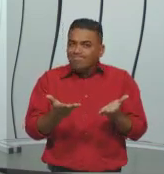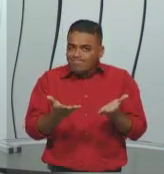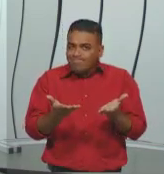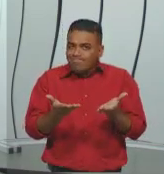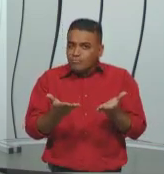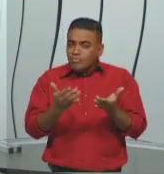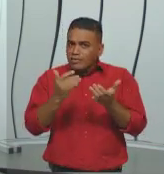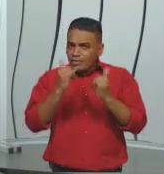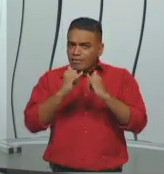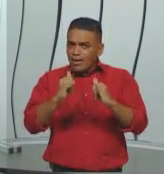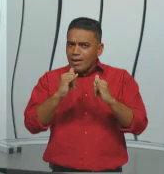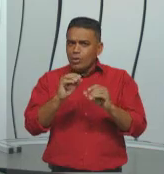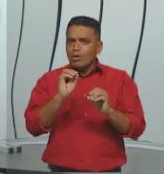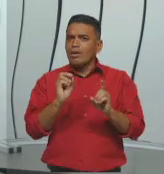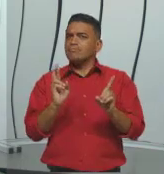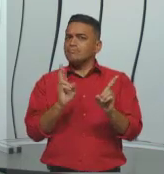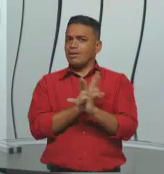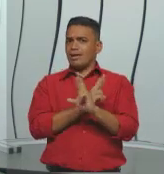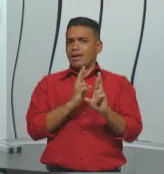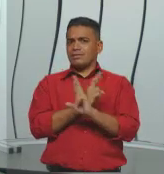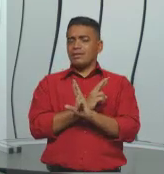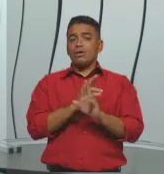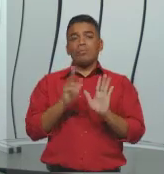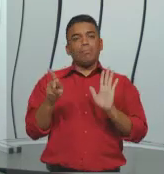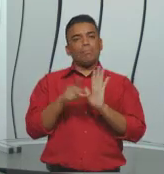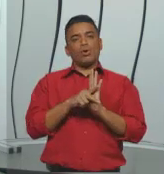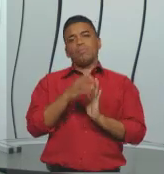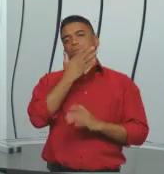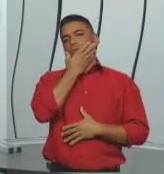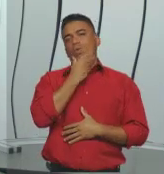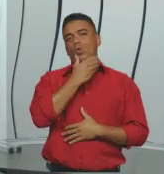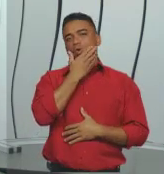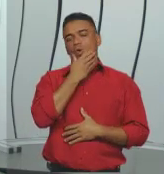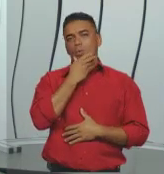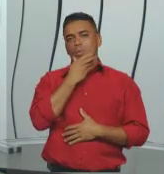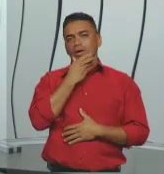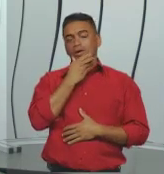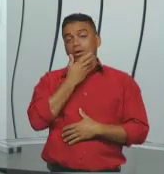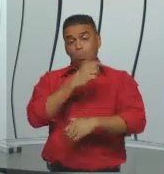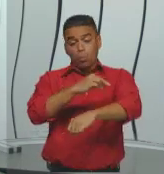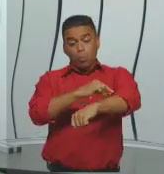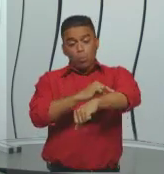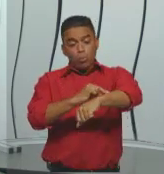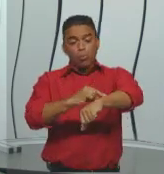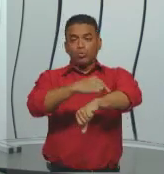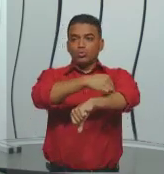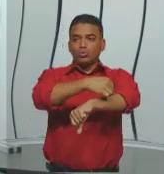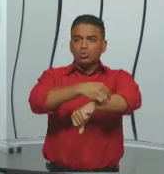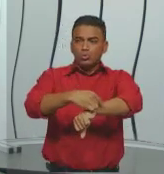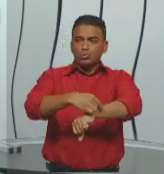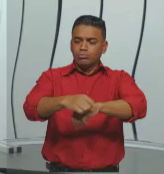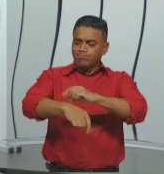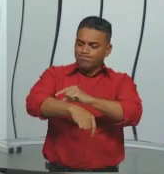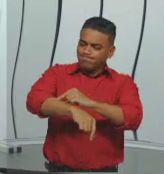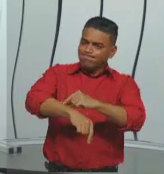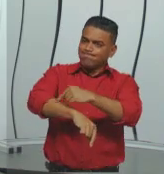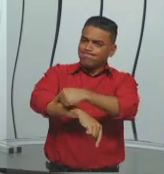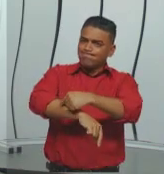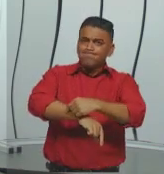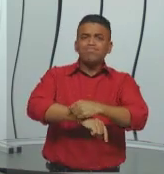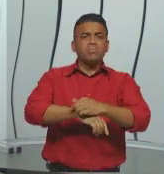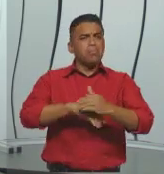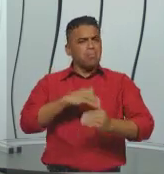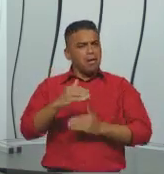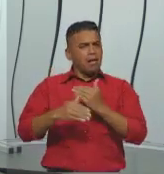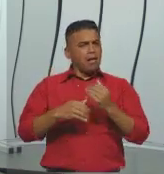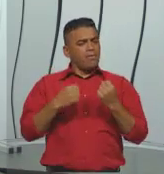características aqui que estão relacionadas com o corpo do homem. Por exemplo, a massa muscular do homem. O homem tende a ter uma massa muscular mais desenvolvida do